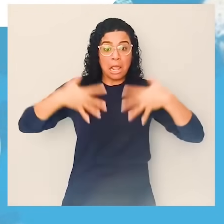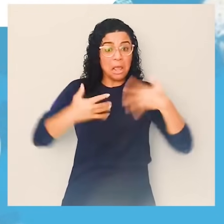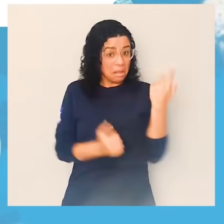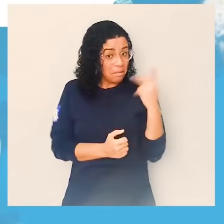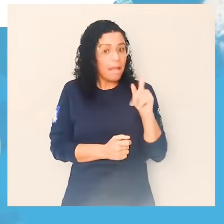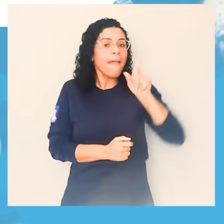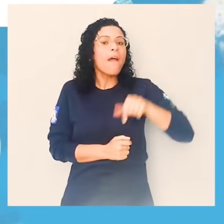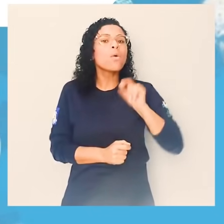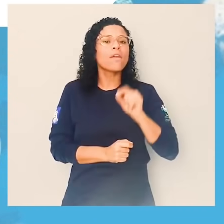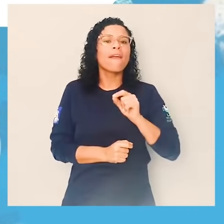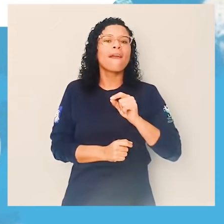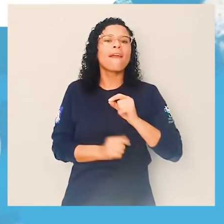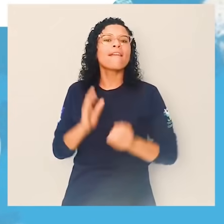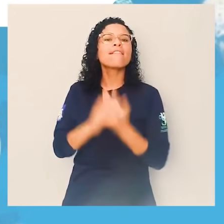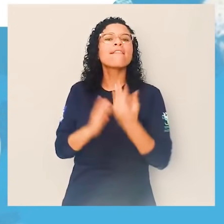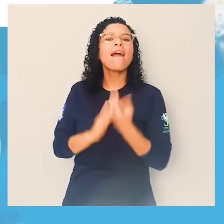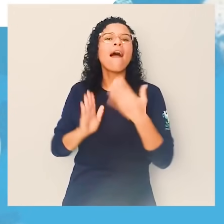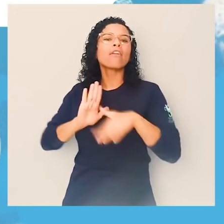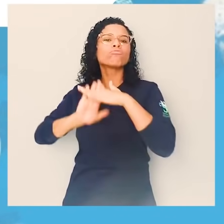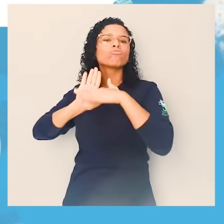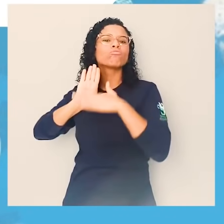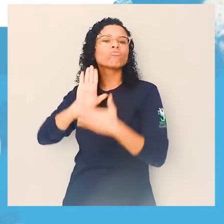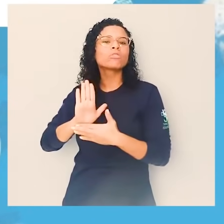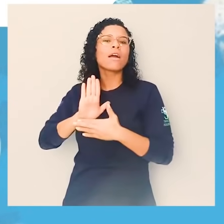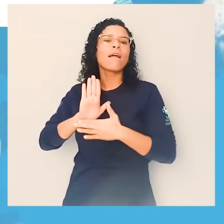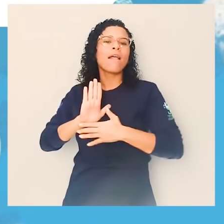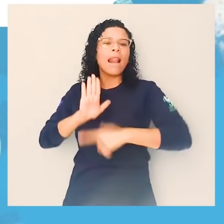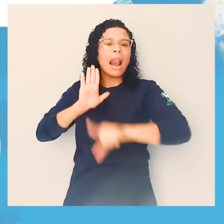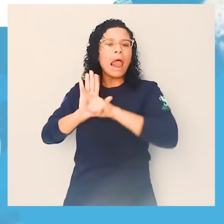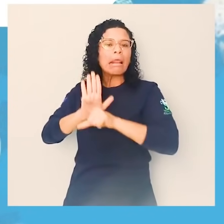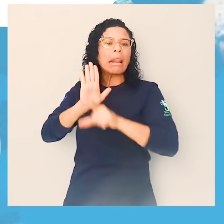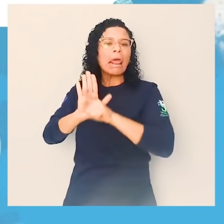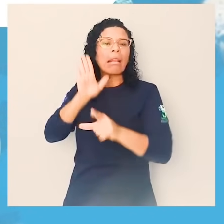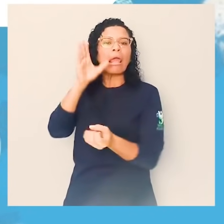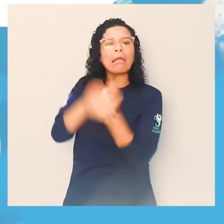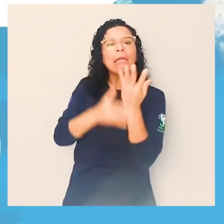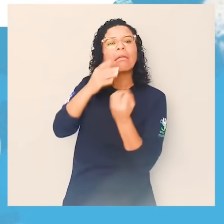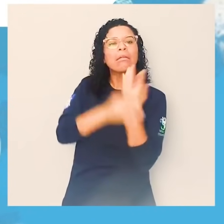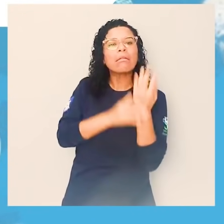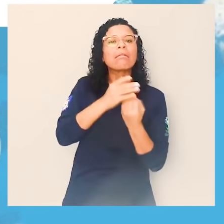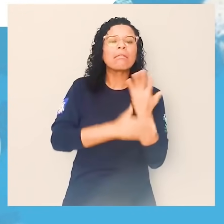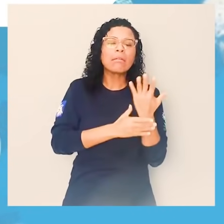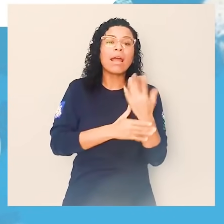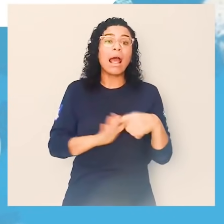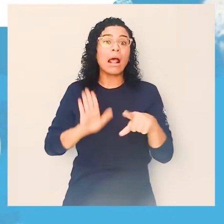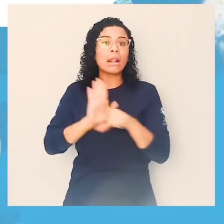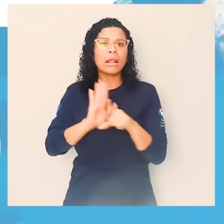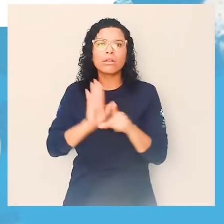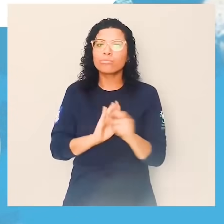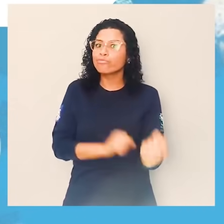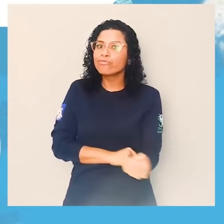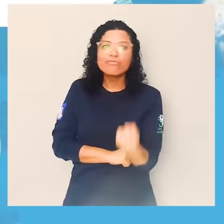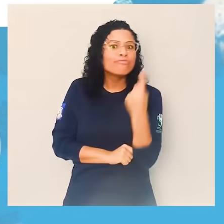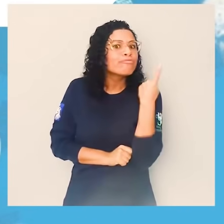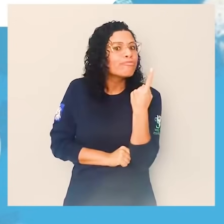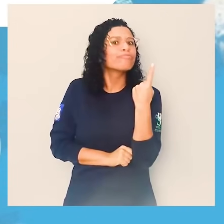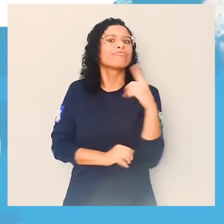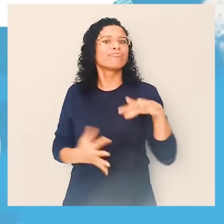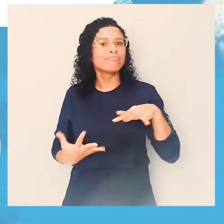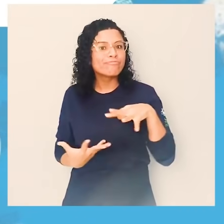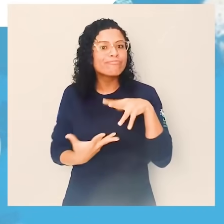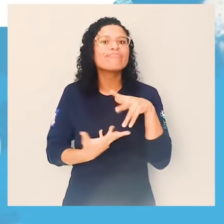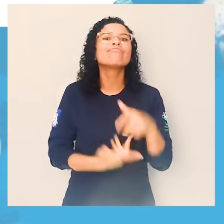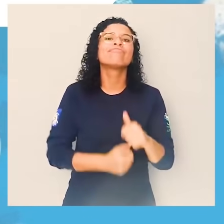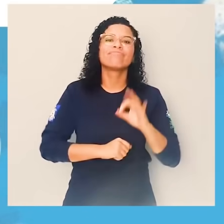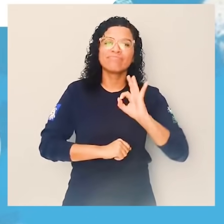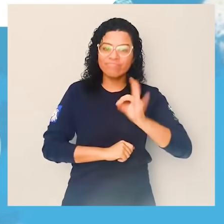diversão do reizinho era fazer leis e mais leis. E as leis que ele fazia eram as mais absurdas